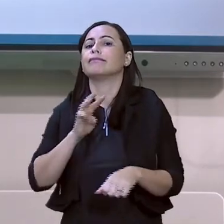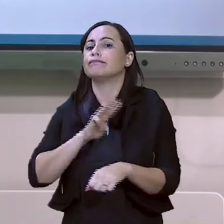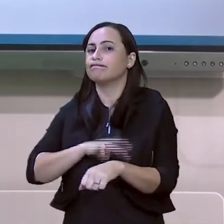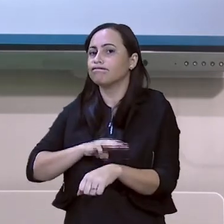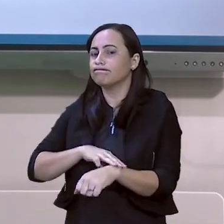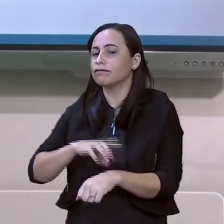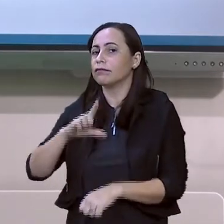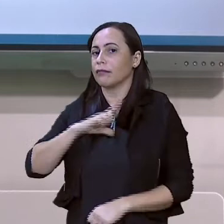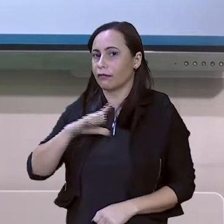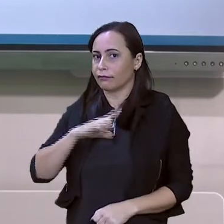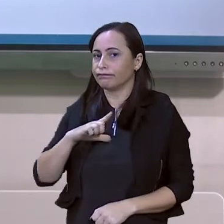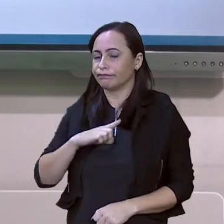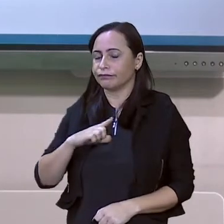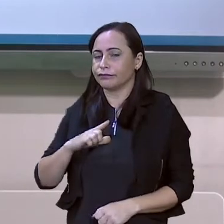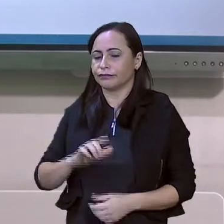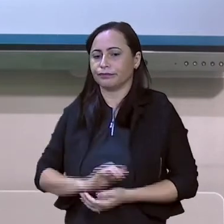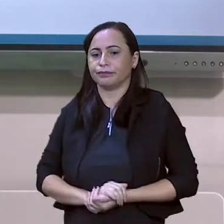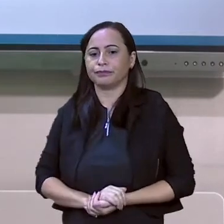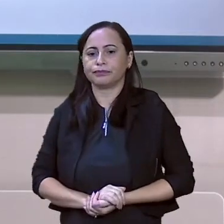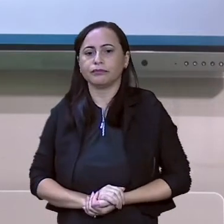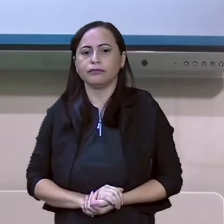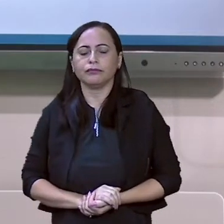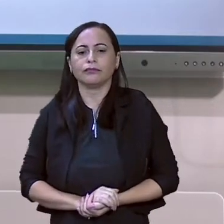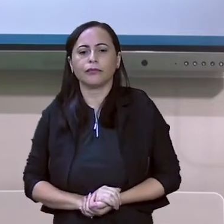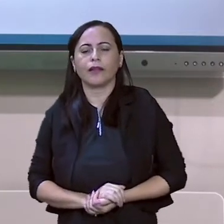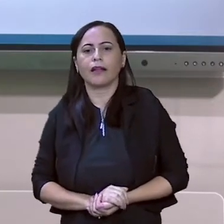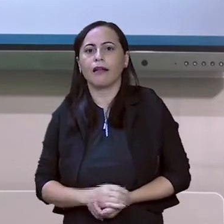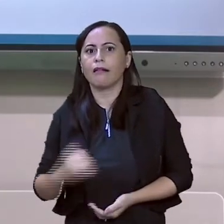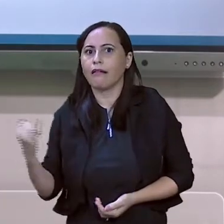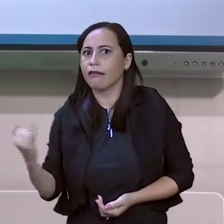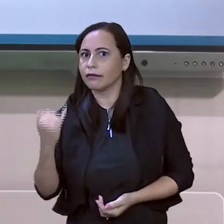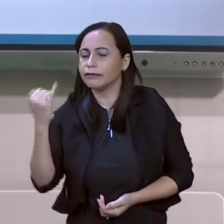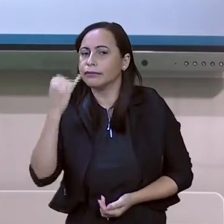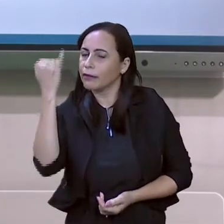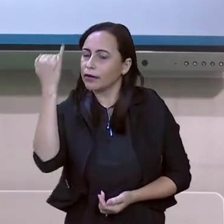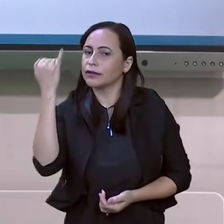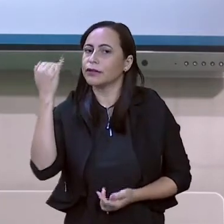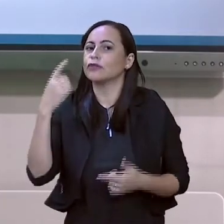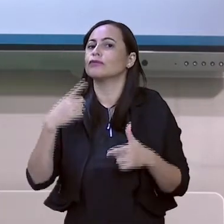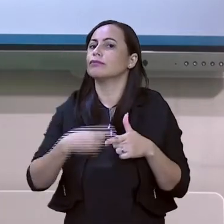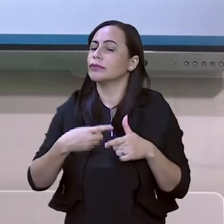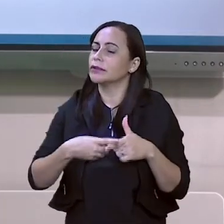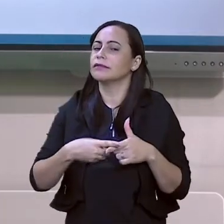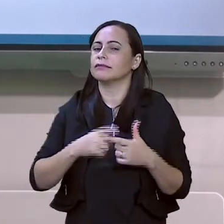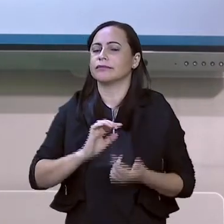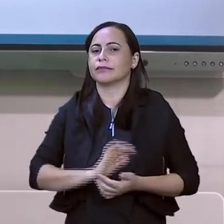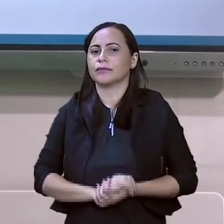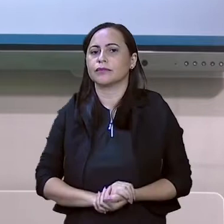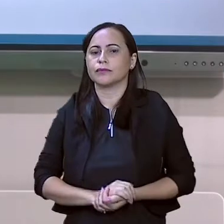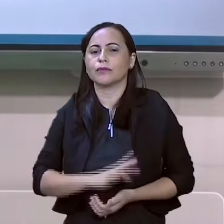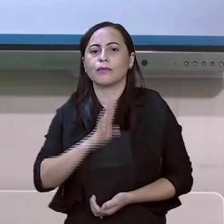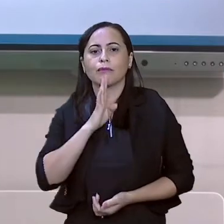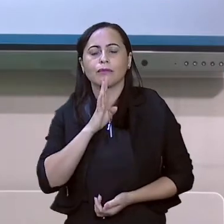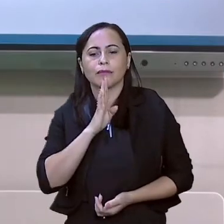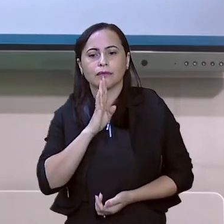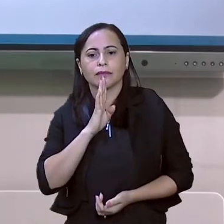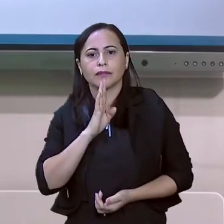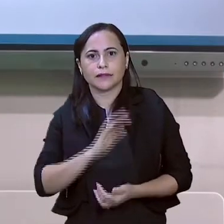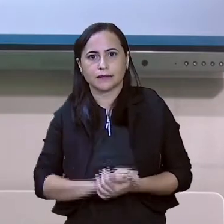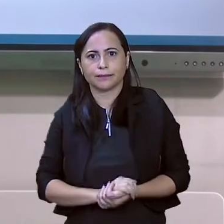em muitas situações da nossa vida. Por isso é tão importante ter o conhecimento. E nós